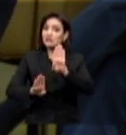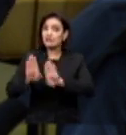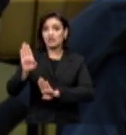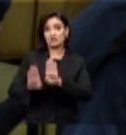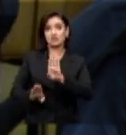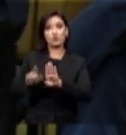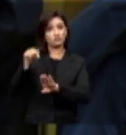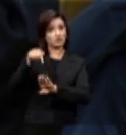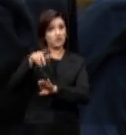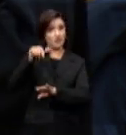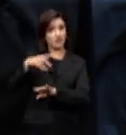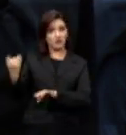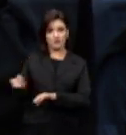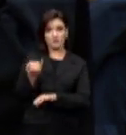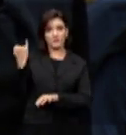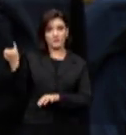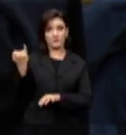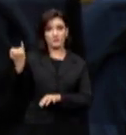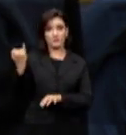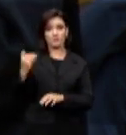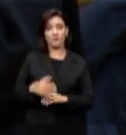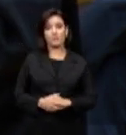princípio fundamental,